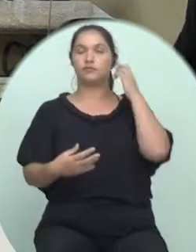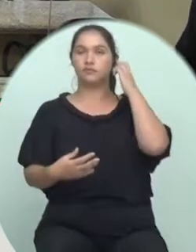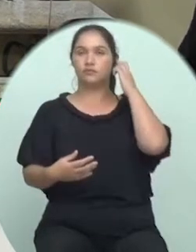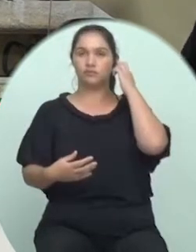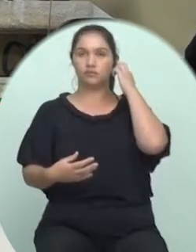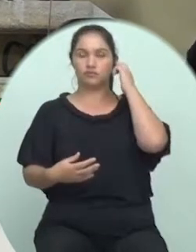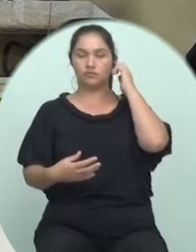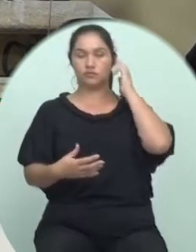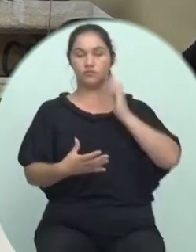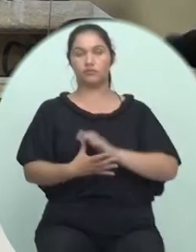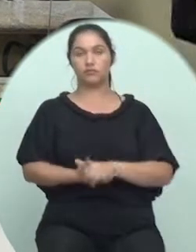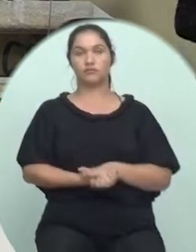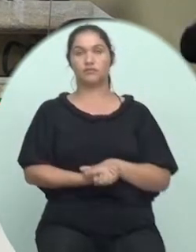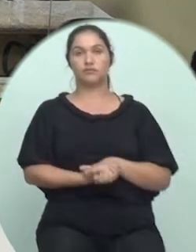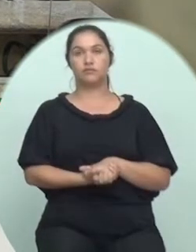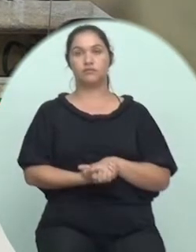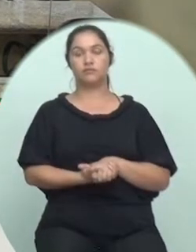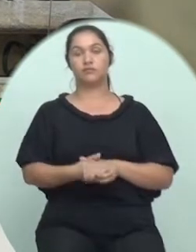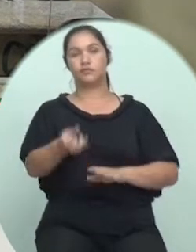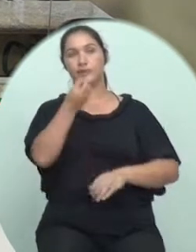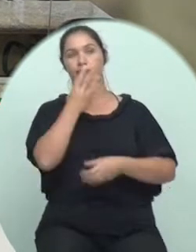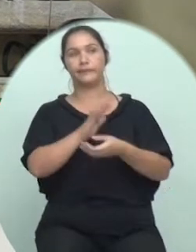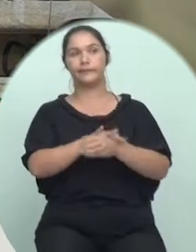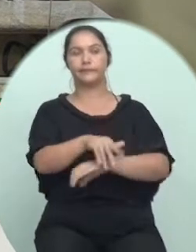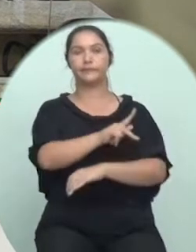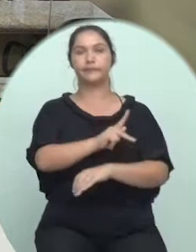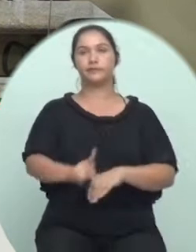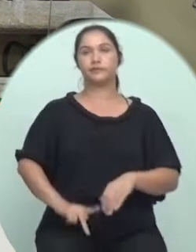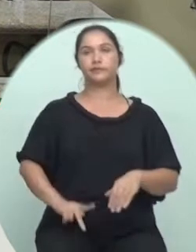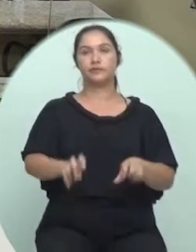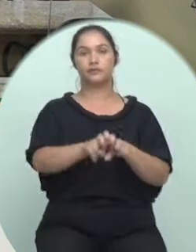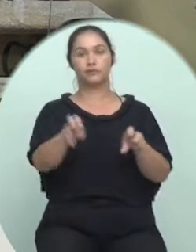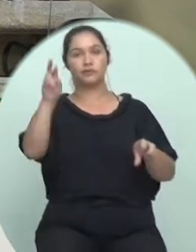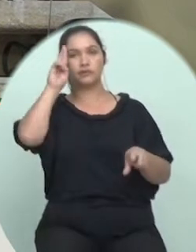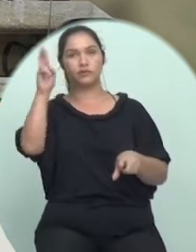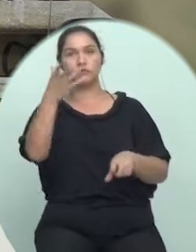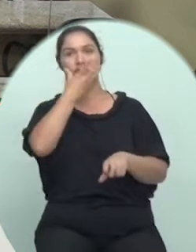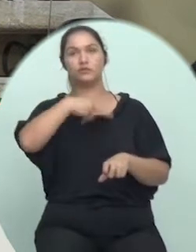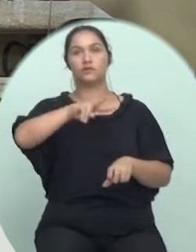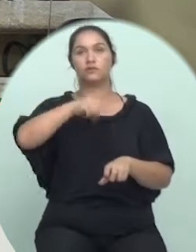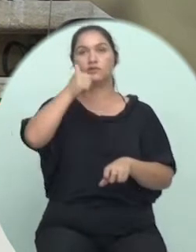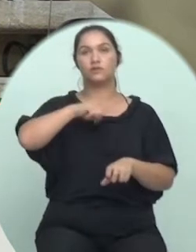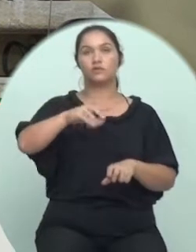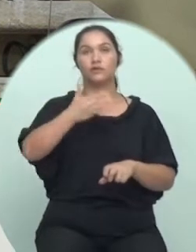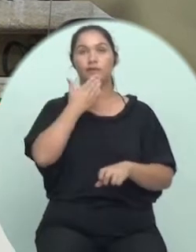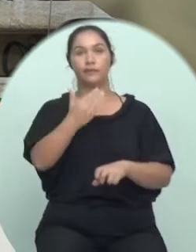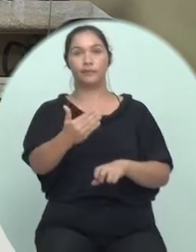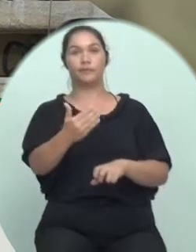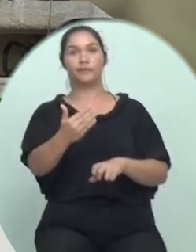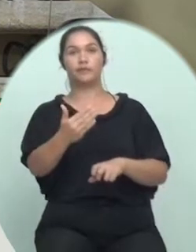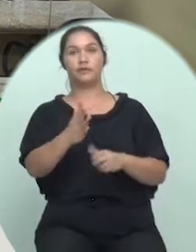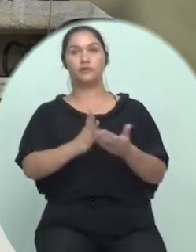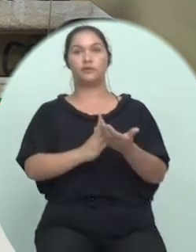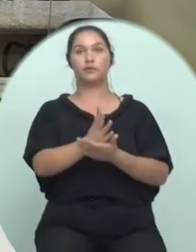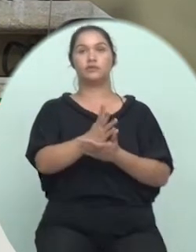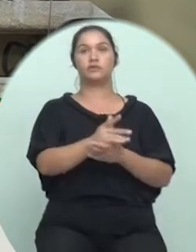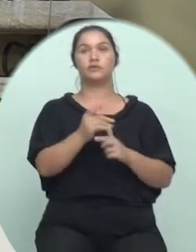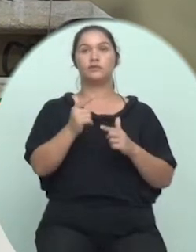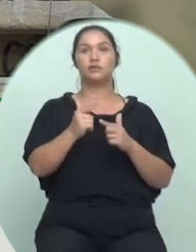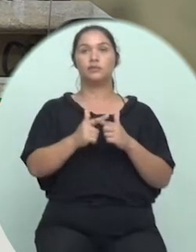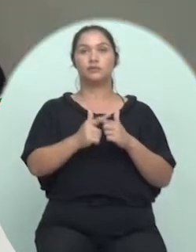5 minutos. Boa noite, senhor presidente, membros da mesa, vereadores e vereadoras. Eu peço a aprovação desse requerimento,